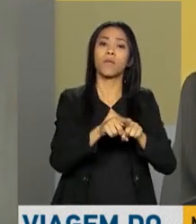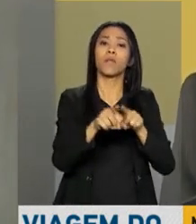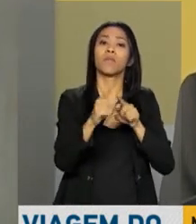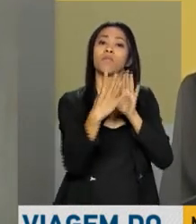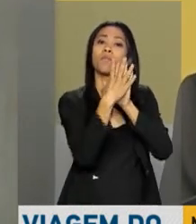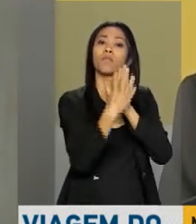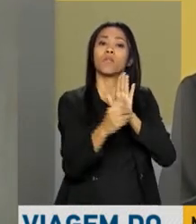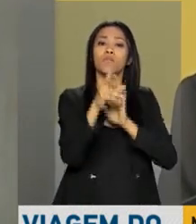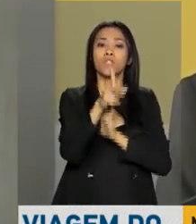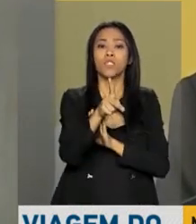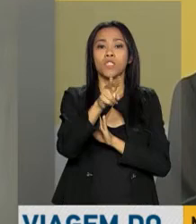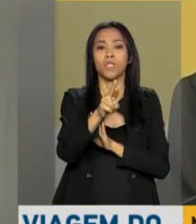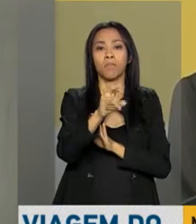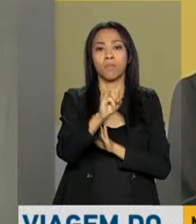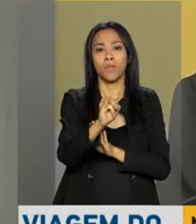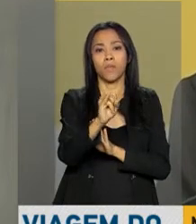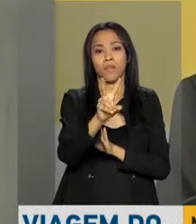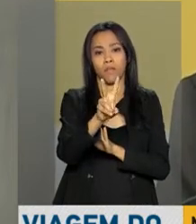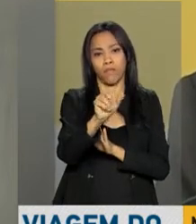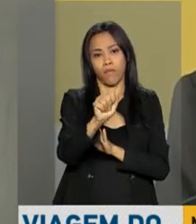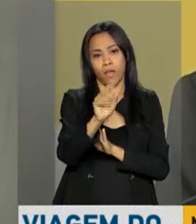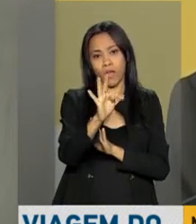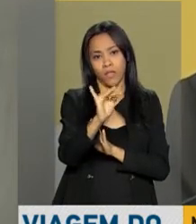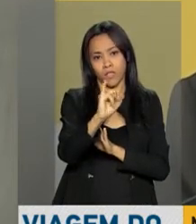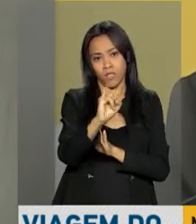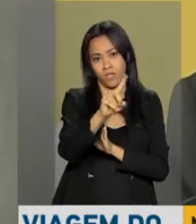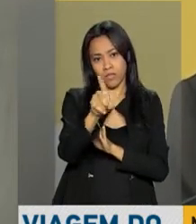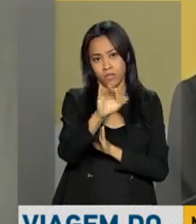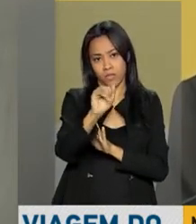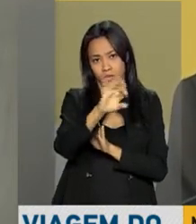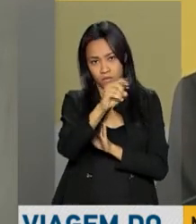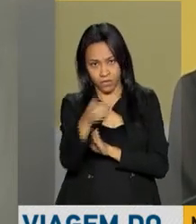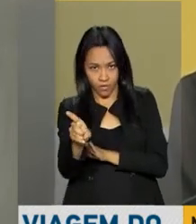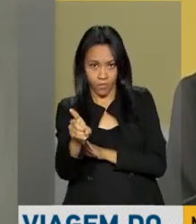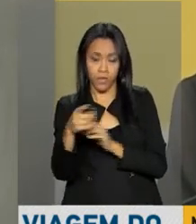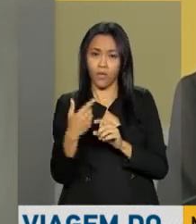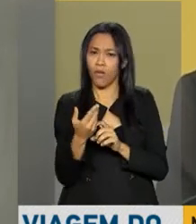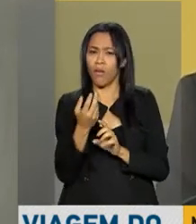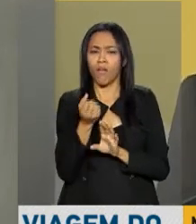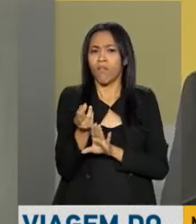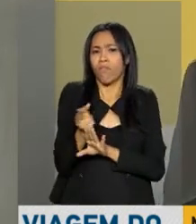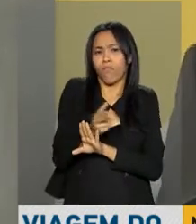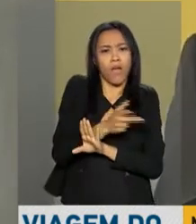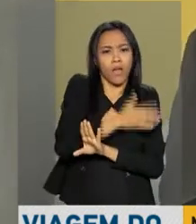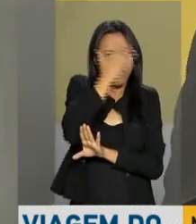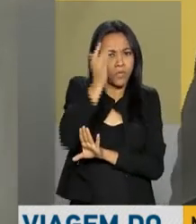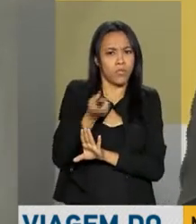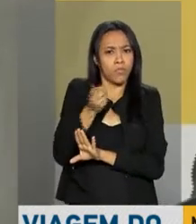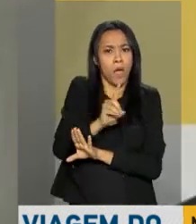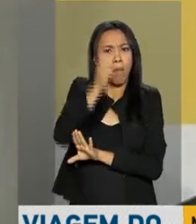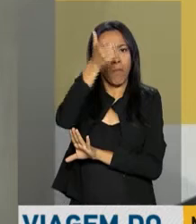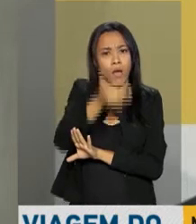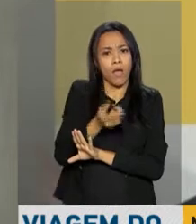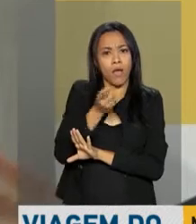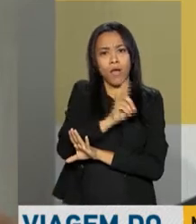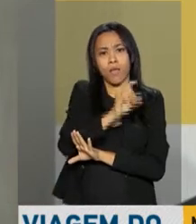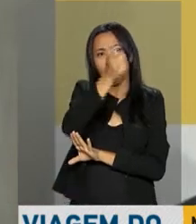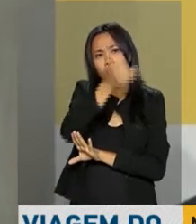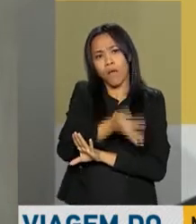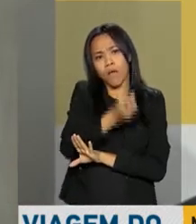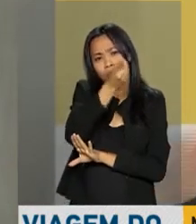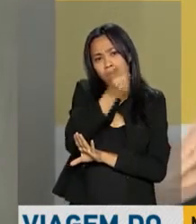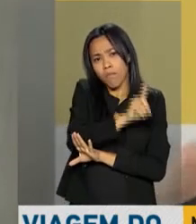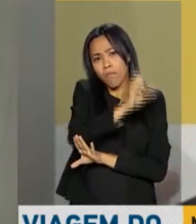tratado deste assunto não é vários oradores que me precederam certamente já puderam apresentar em diferentes